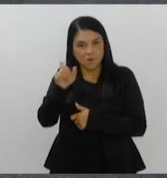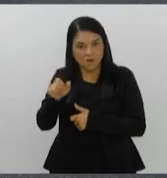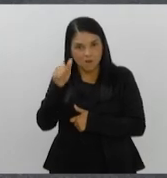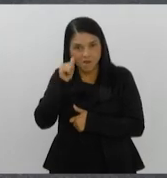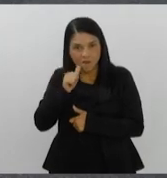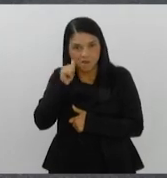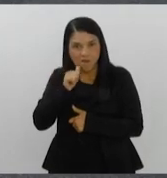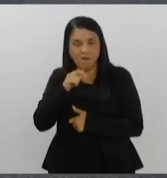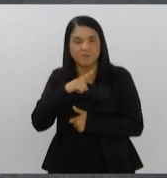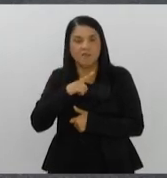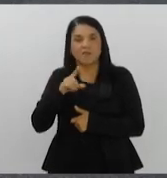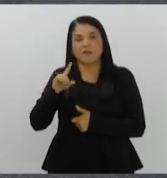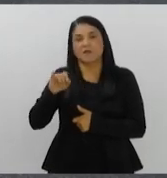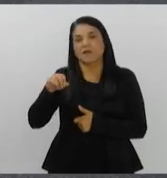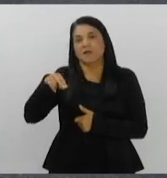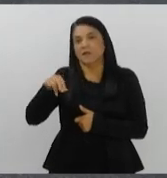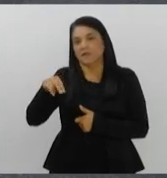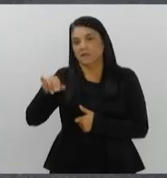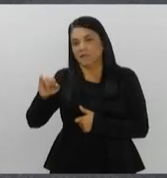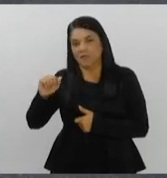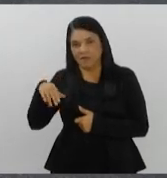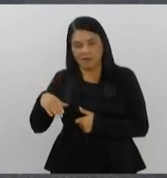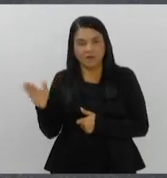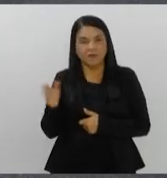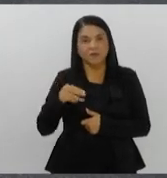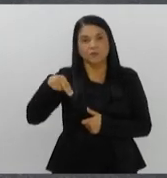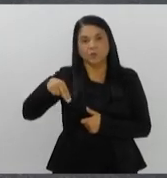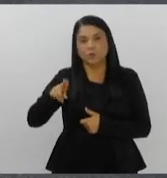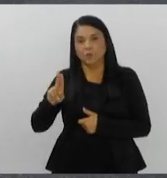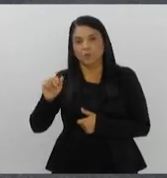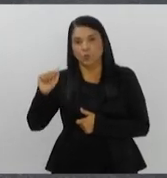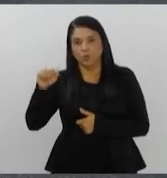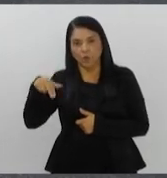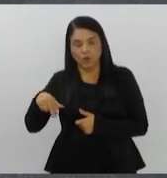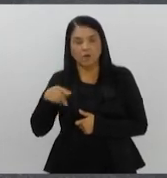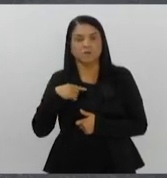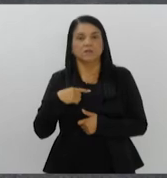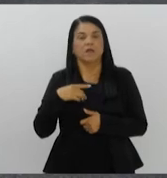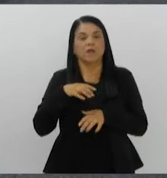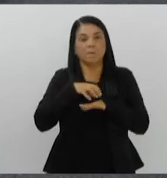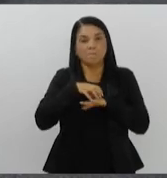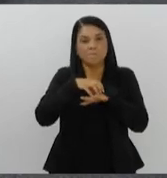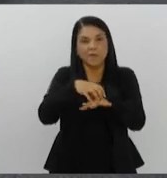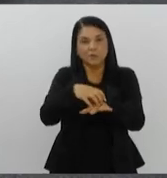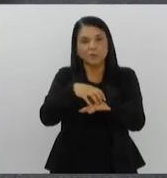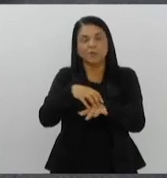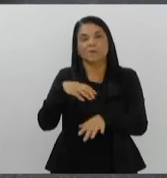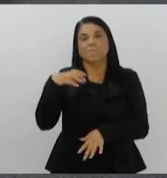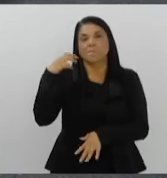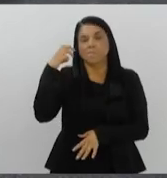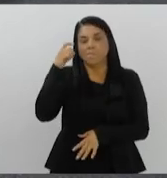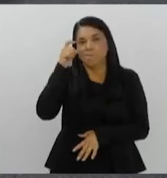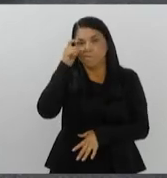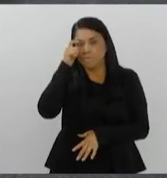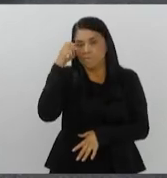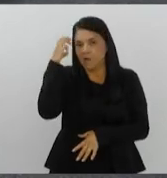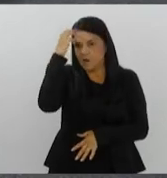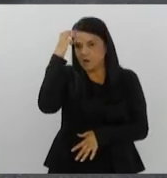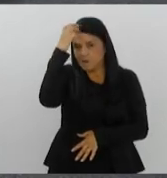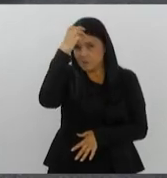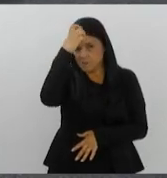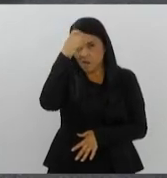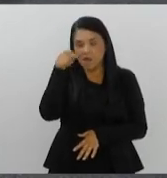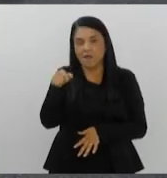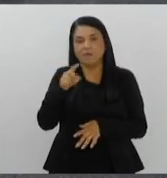Então, existe a NIAN, existe a NUAN, tem também a Patrulha Maria da Penha, que são guardiões da vida